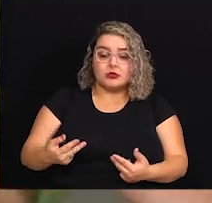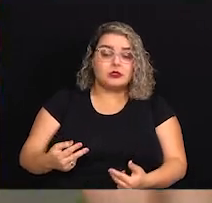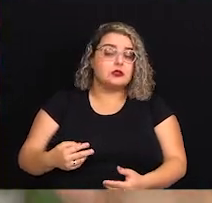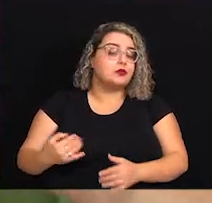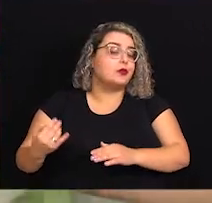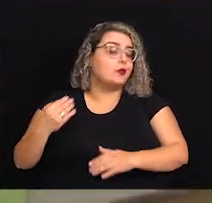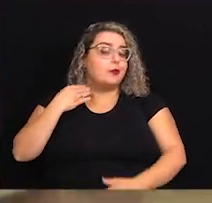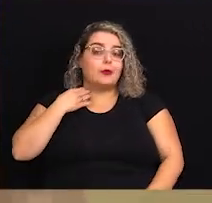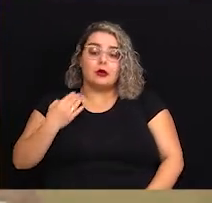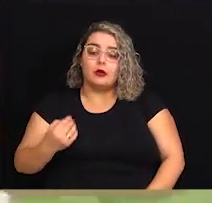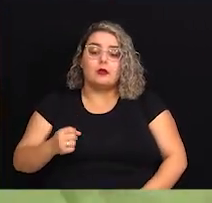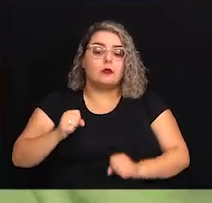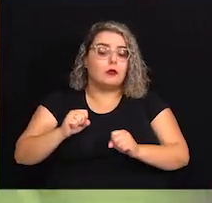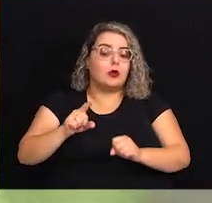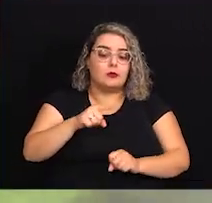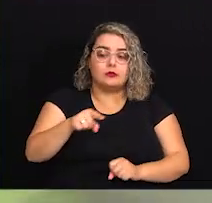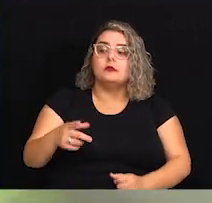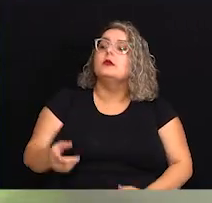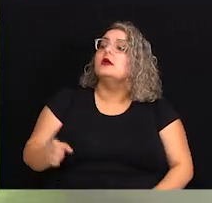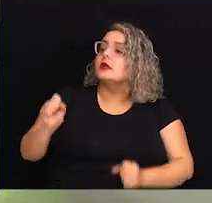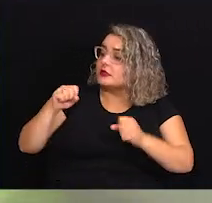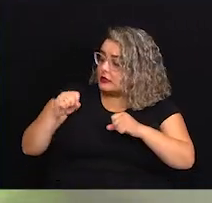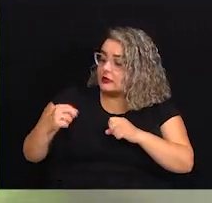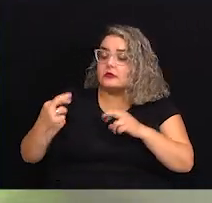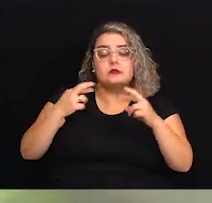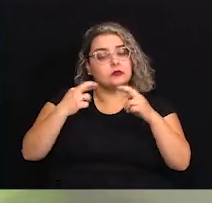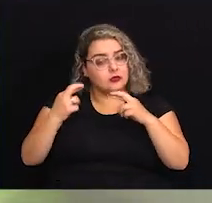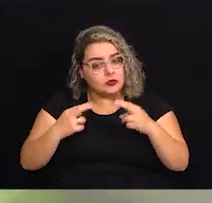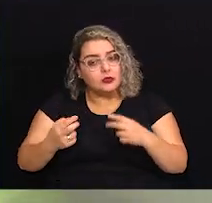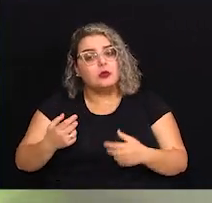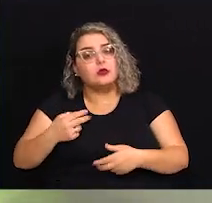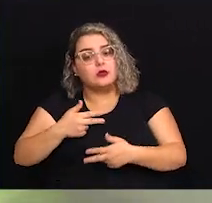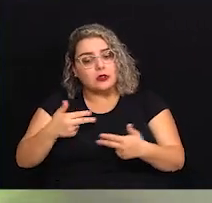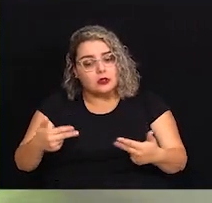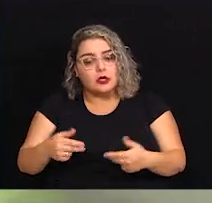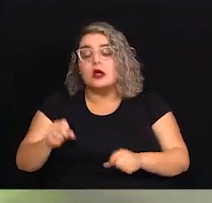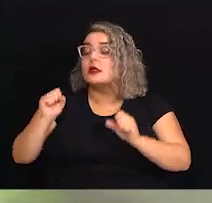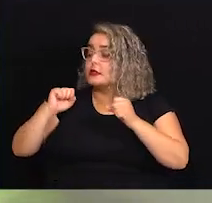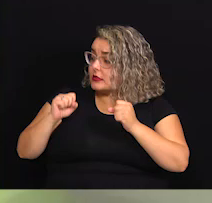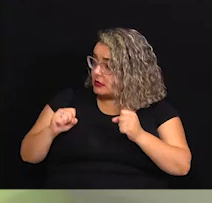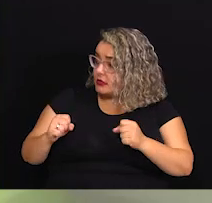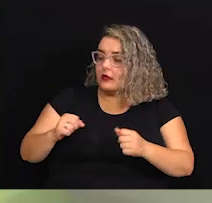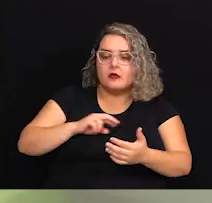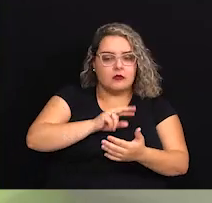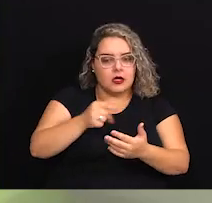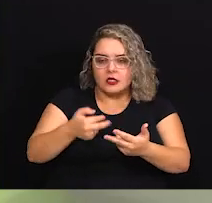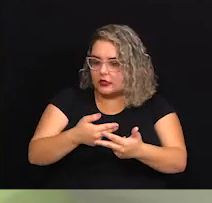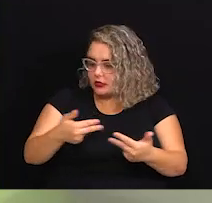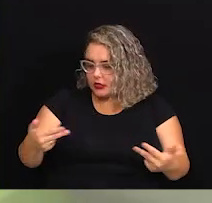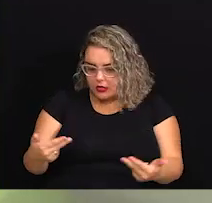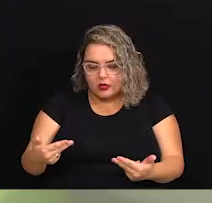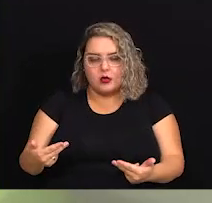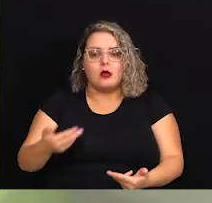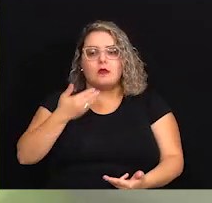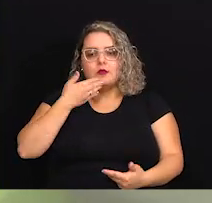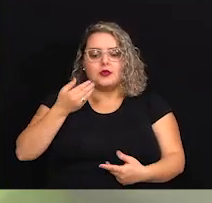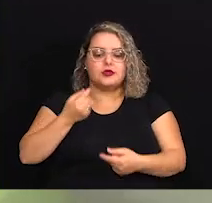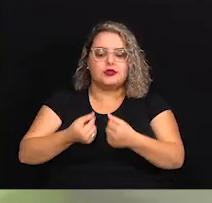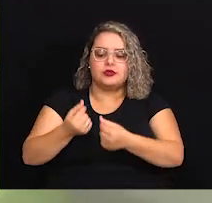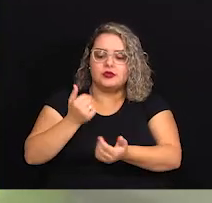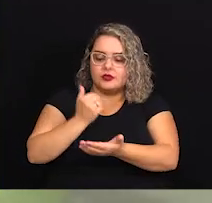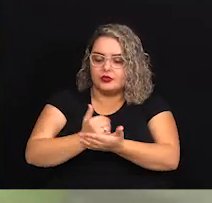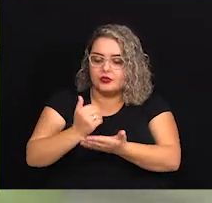coisas aí que a gente pode analisar, né? Tem muitos motivos, então a gente tem que olhar para todos, né? Na hora que a pessoa vai pedir por empréstimo